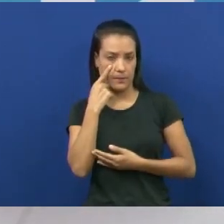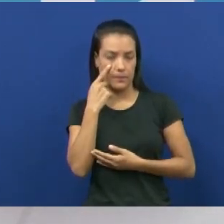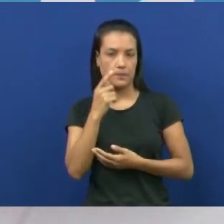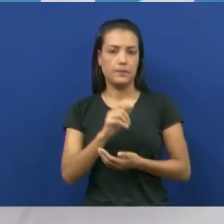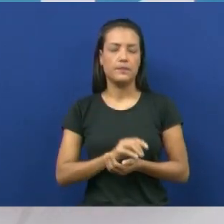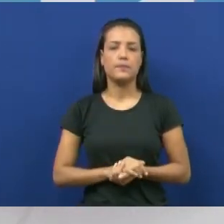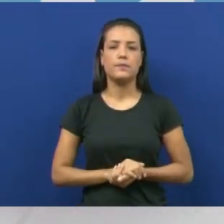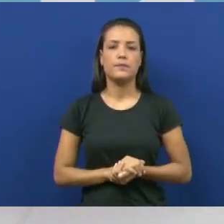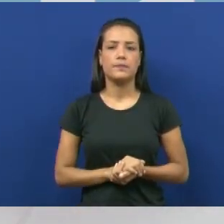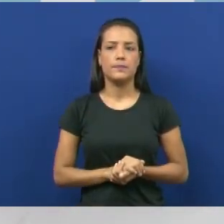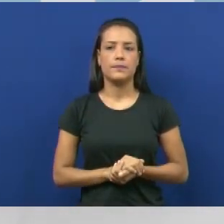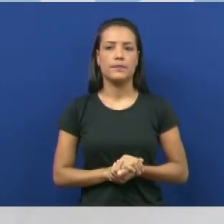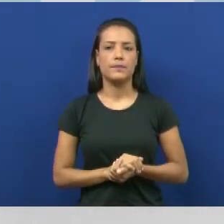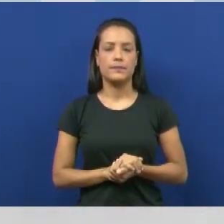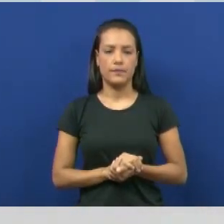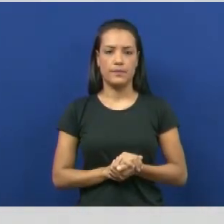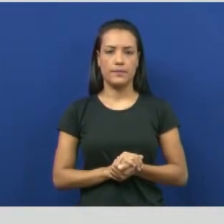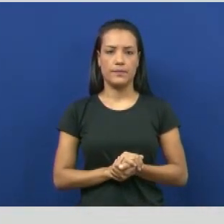tá?